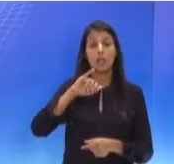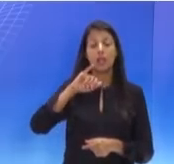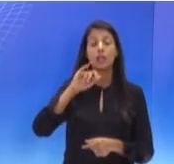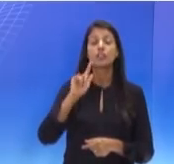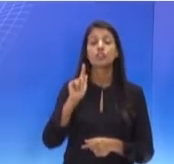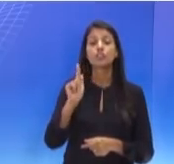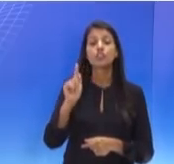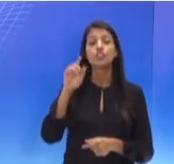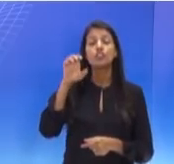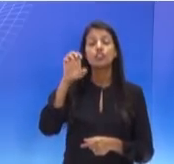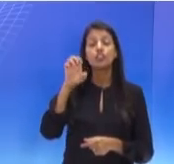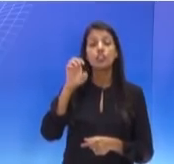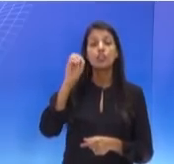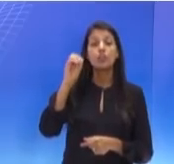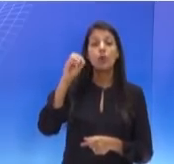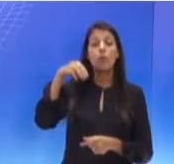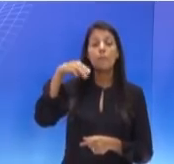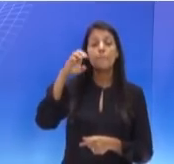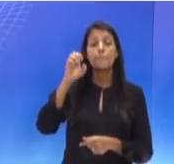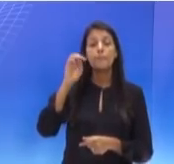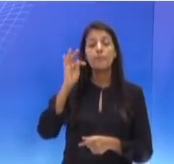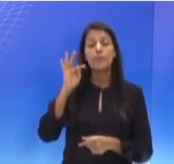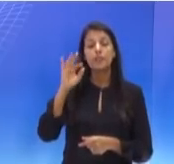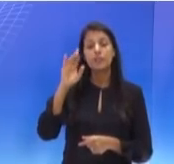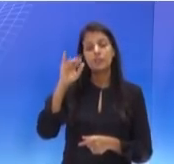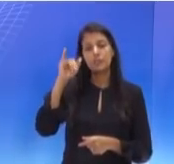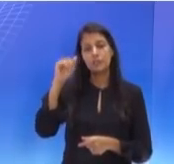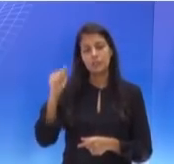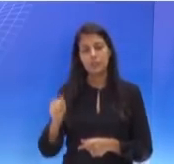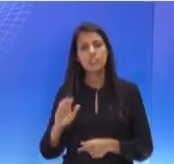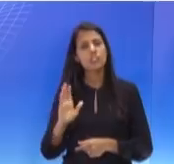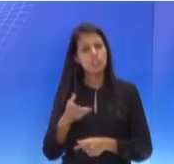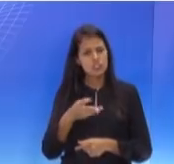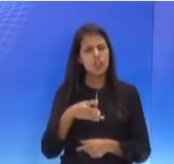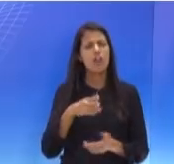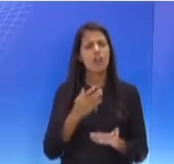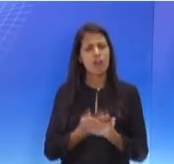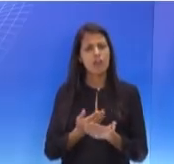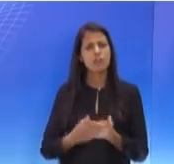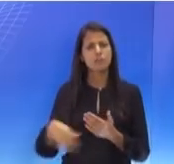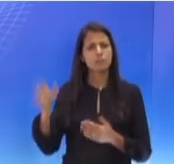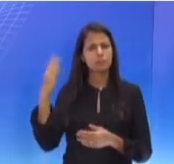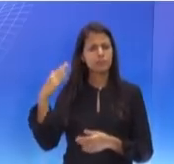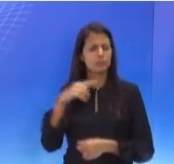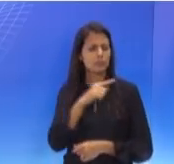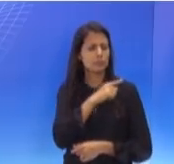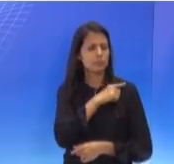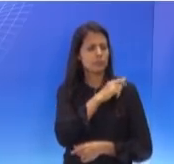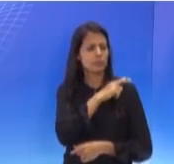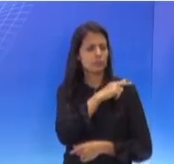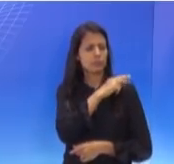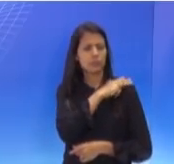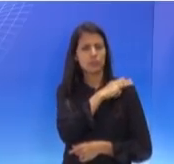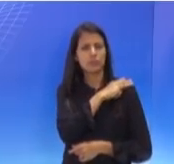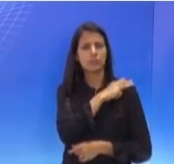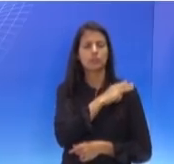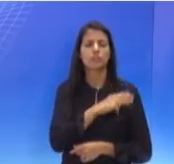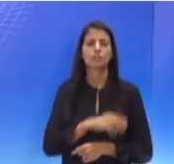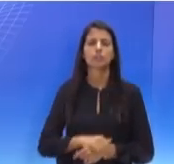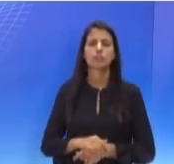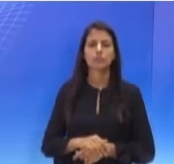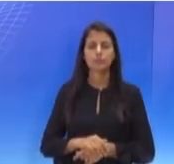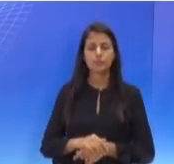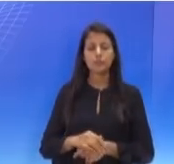gente viu desde o 9º ano, primeira série do ensino médio. A pergunta é o seguinte: raios de